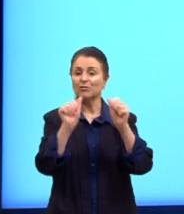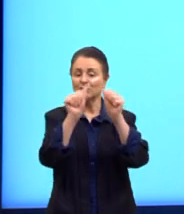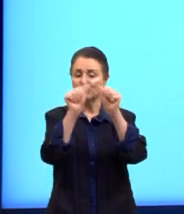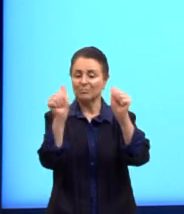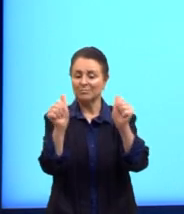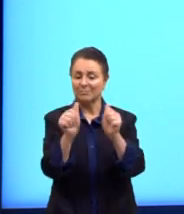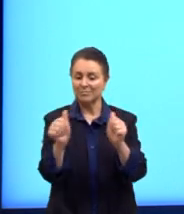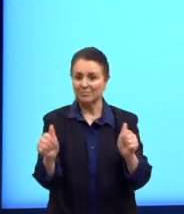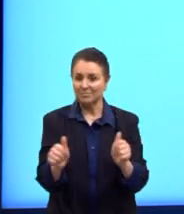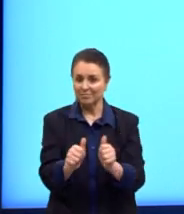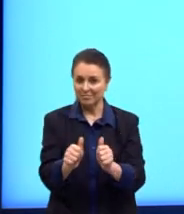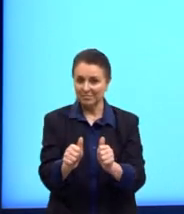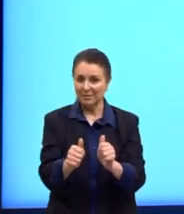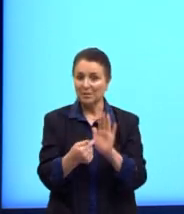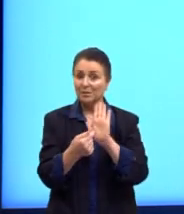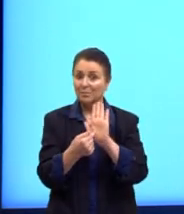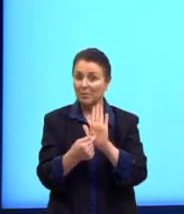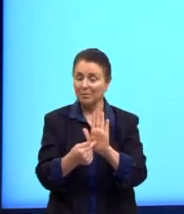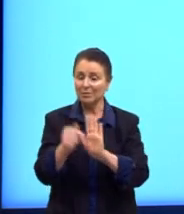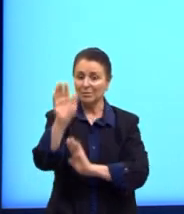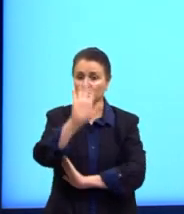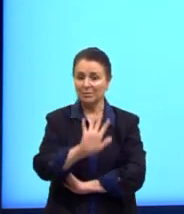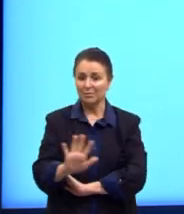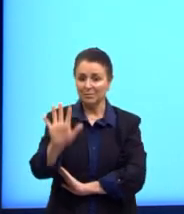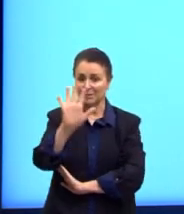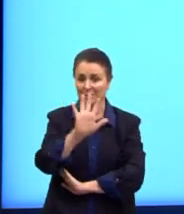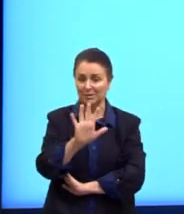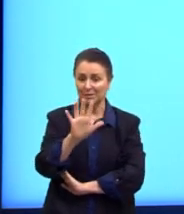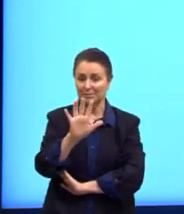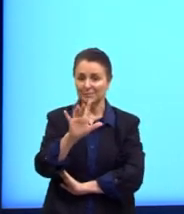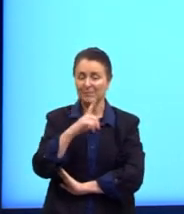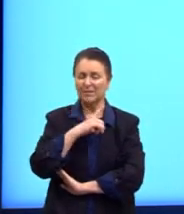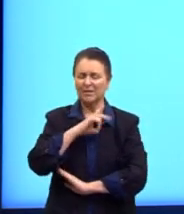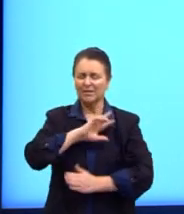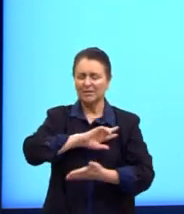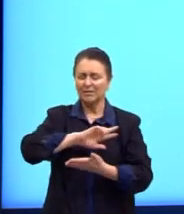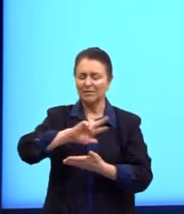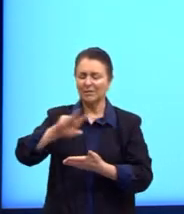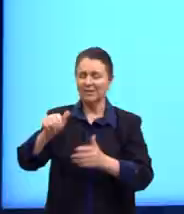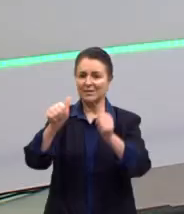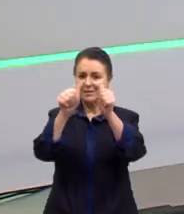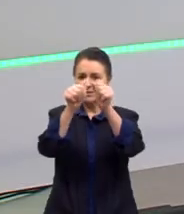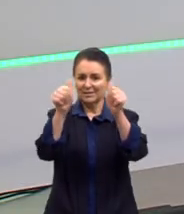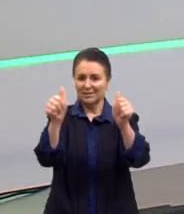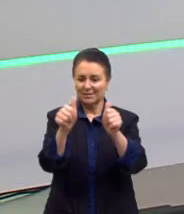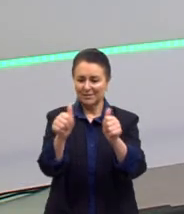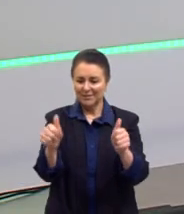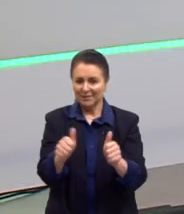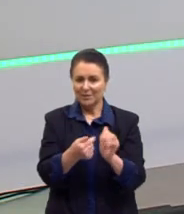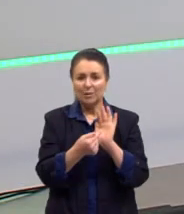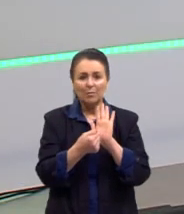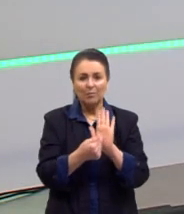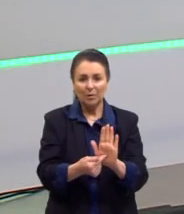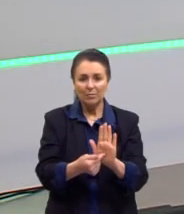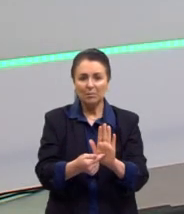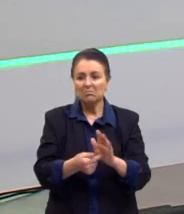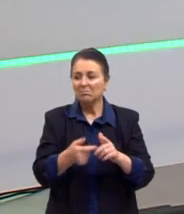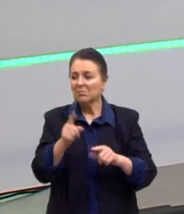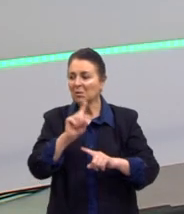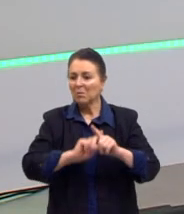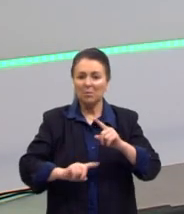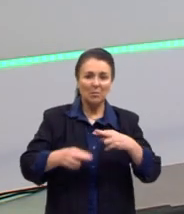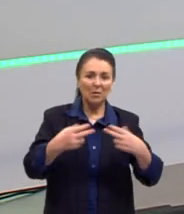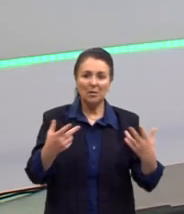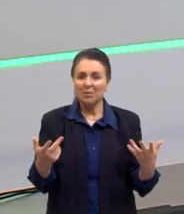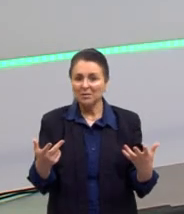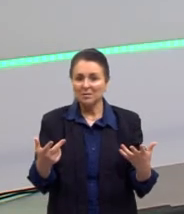montar uma cena tá então a gente tem ali várias imagens E essas imagens montam aí a cena